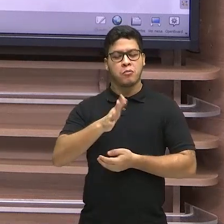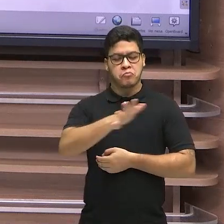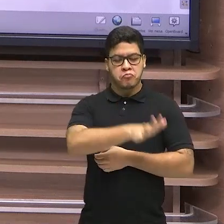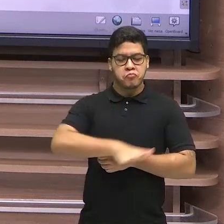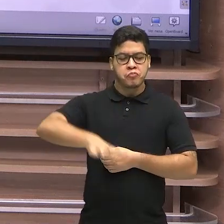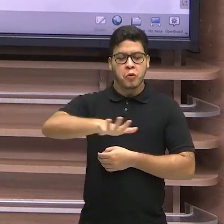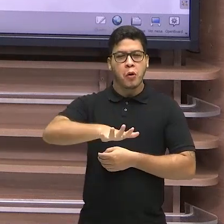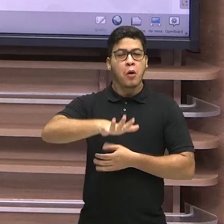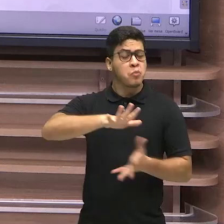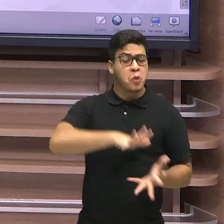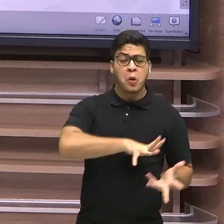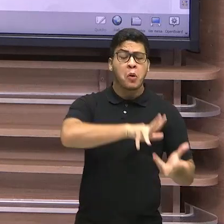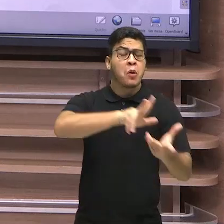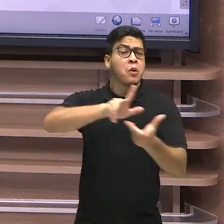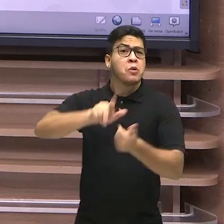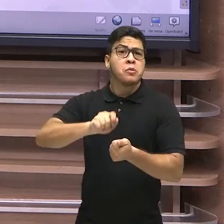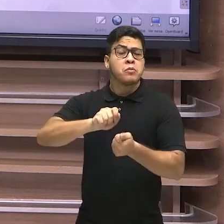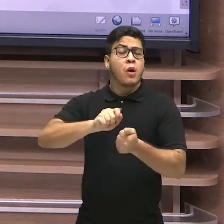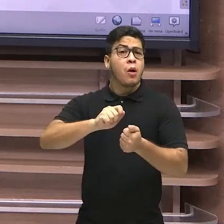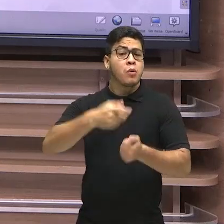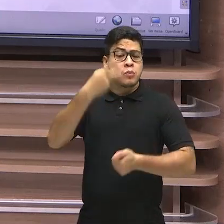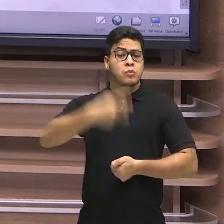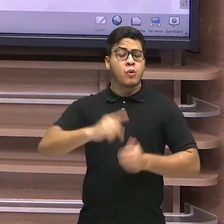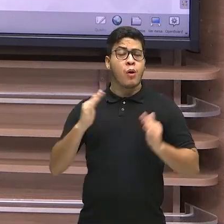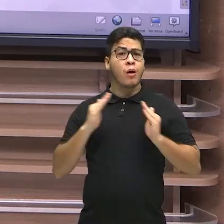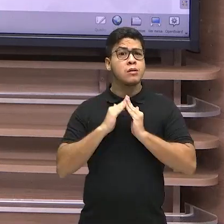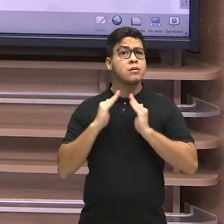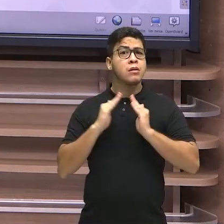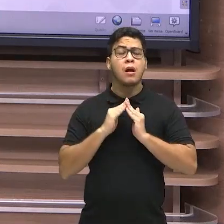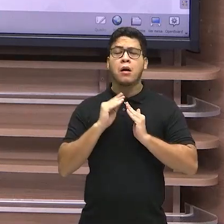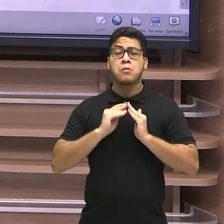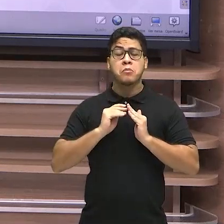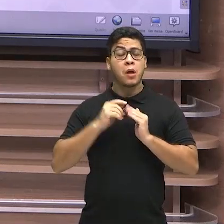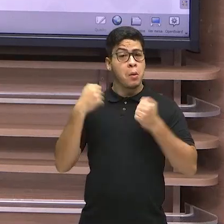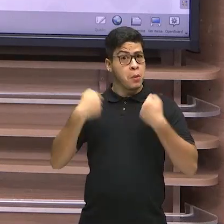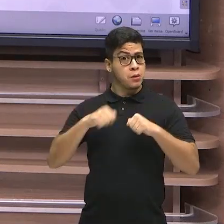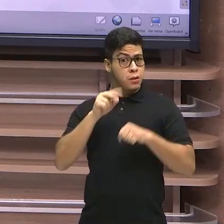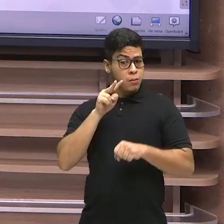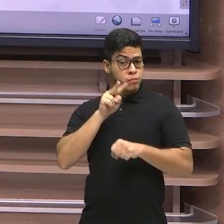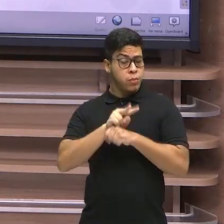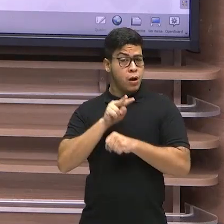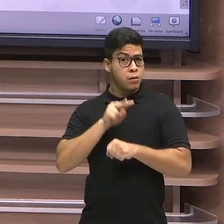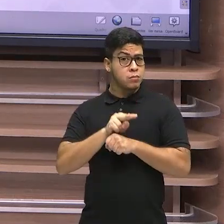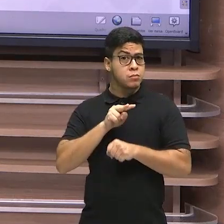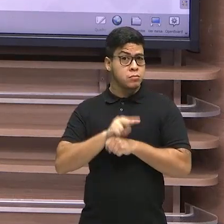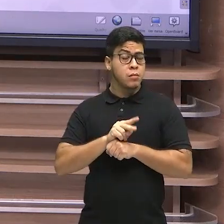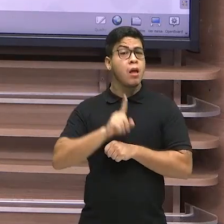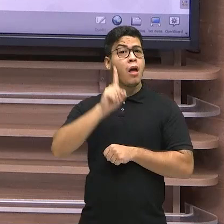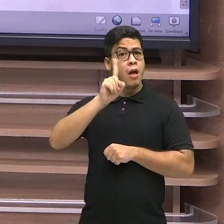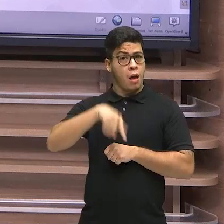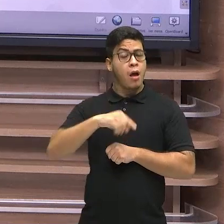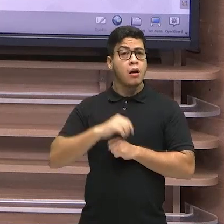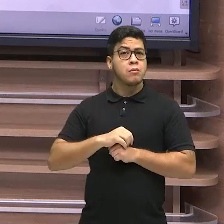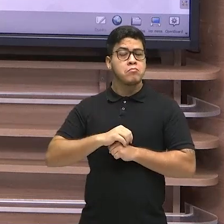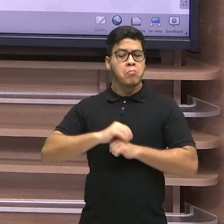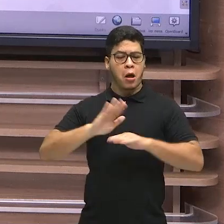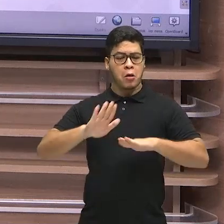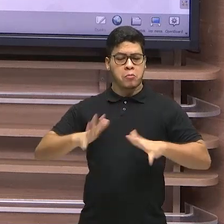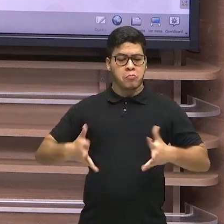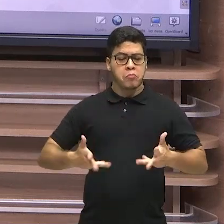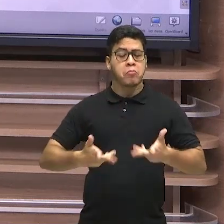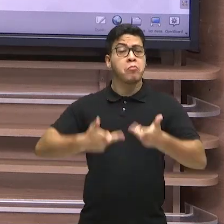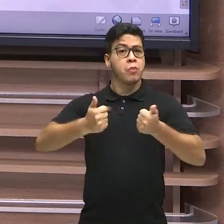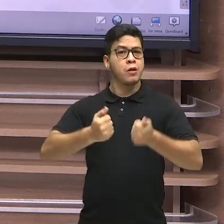né? Que é onde a gente mora, a nossa casa, onde a gente precisa cuidar para que a gente consiga ter qualidade de vida.